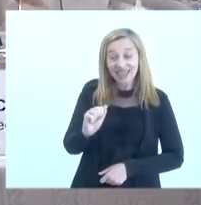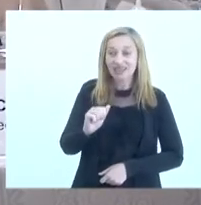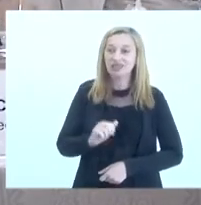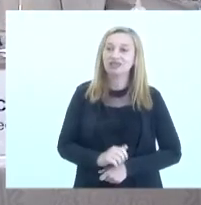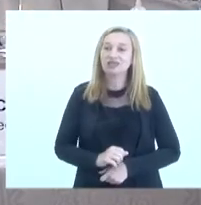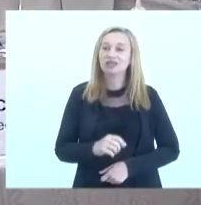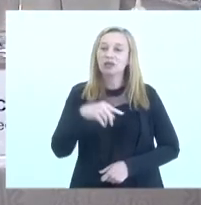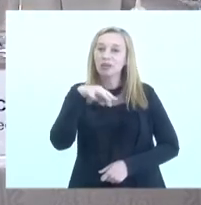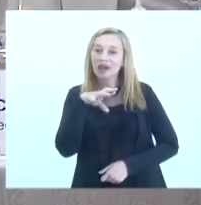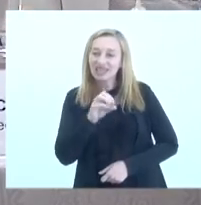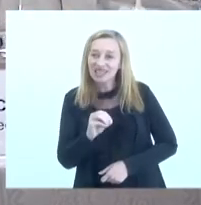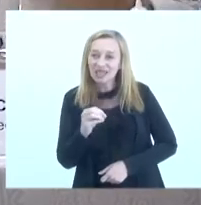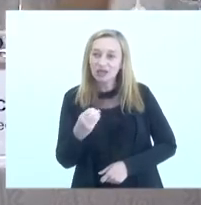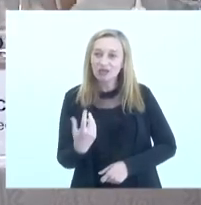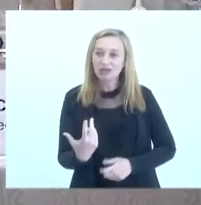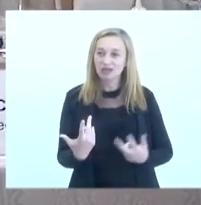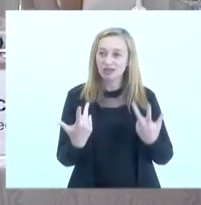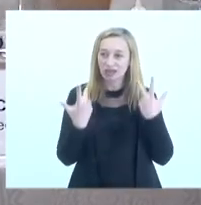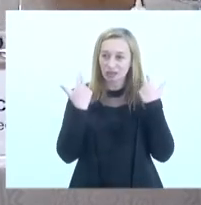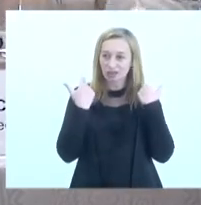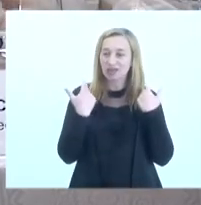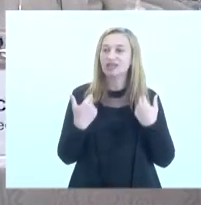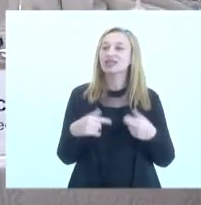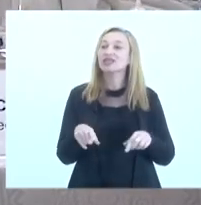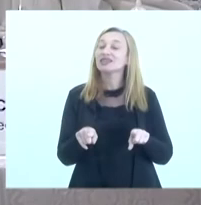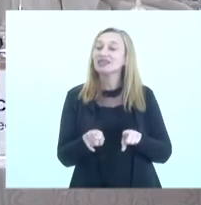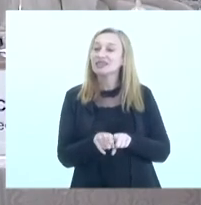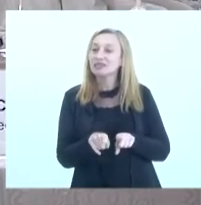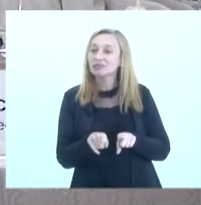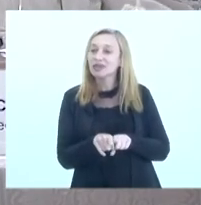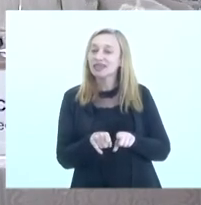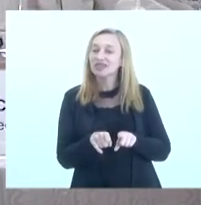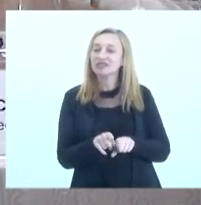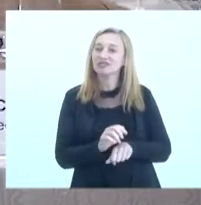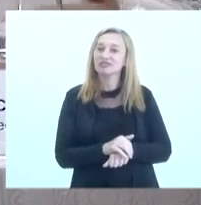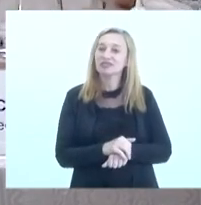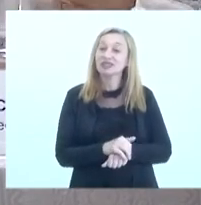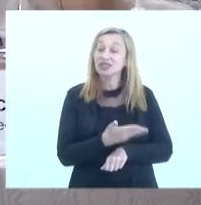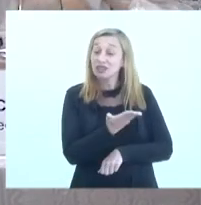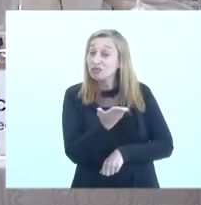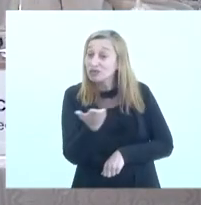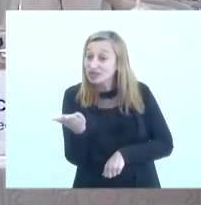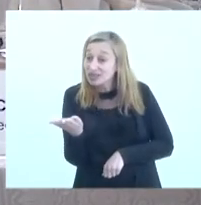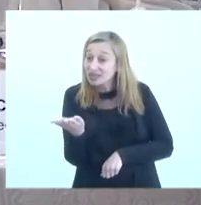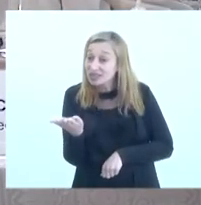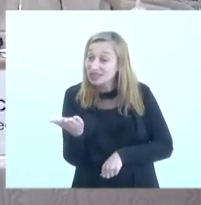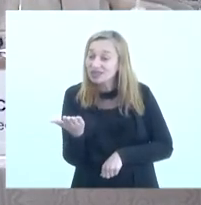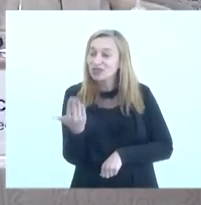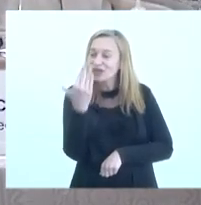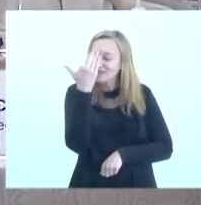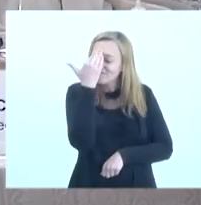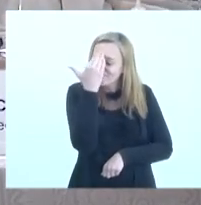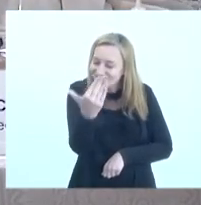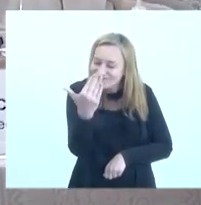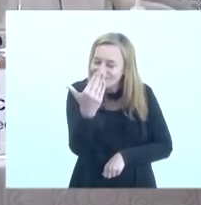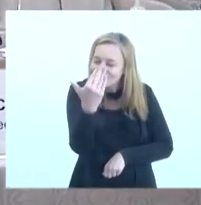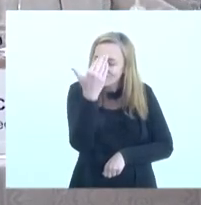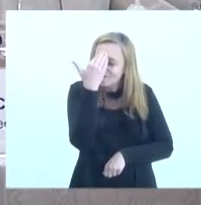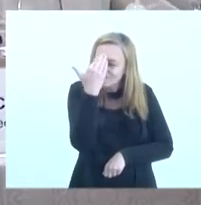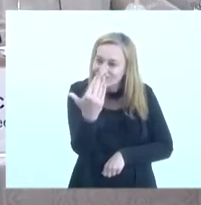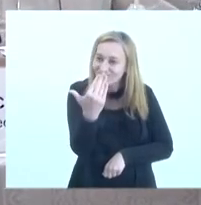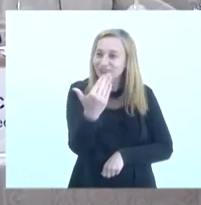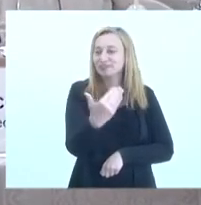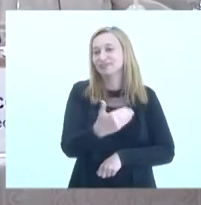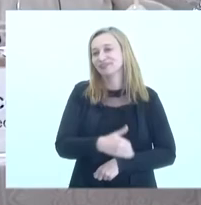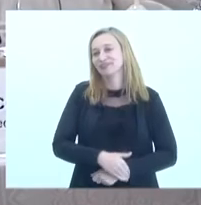o Marcelo Cabeleireiro, e cumprimentando a vocês, eu agradeço,